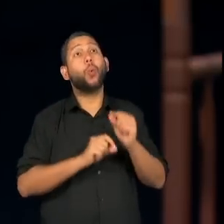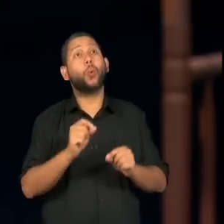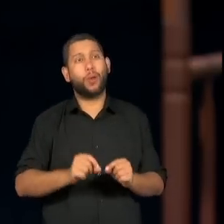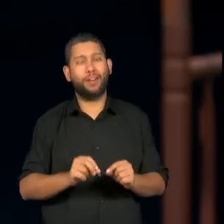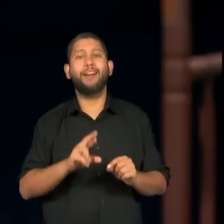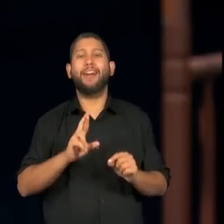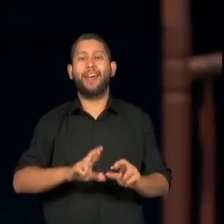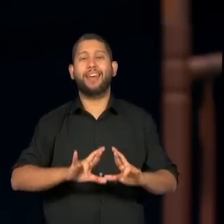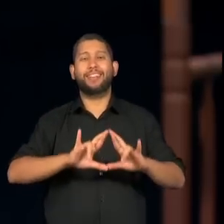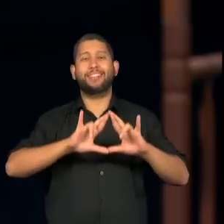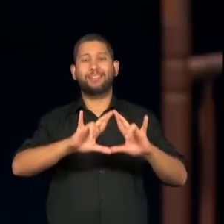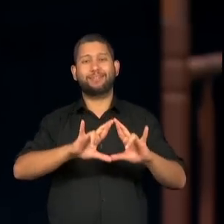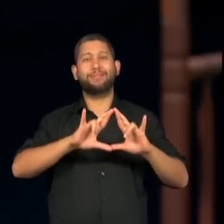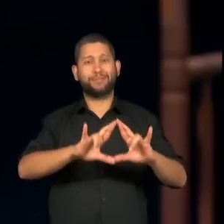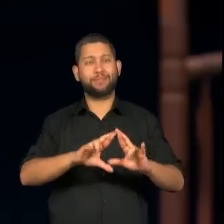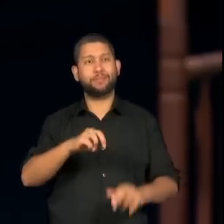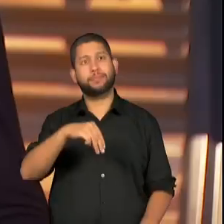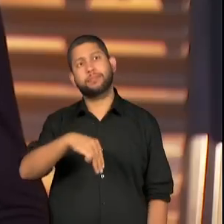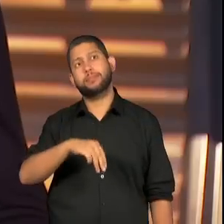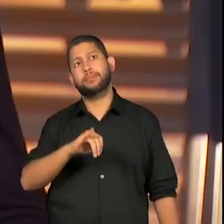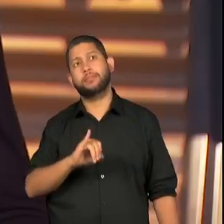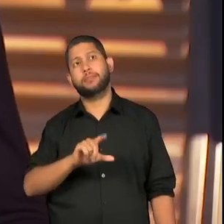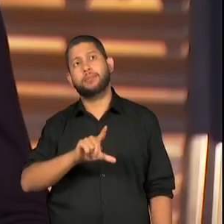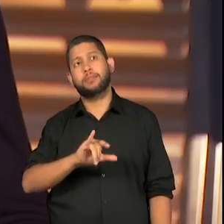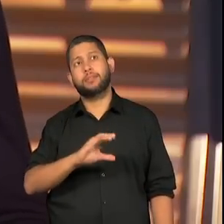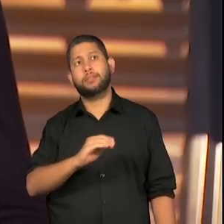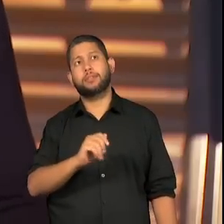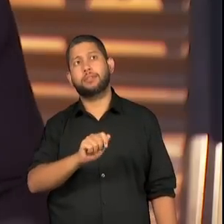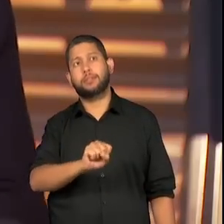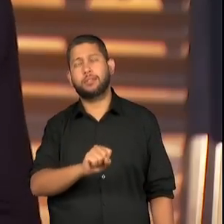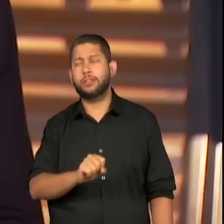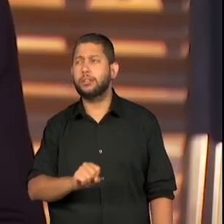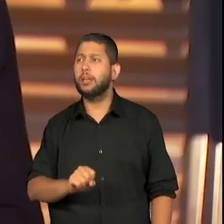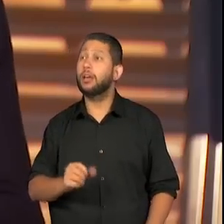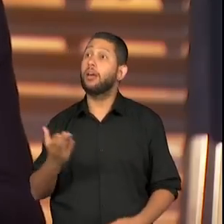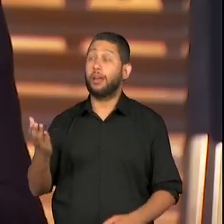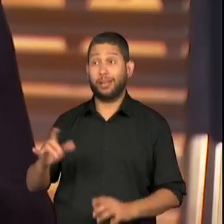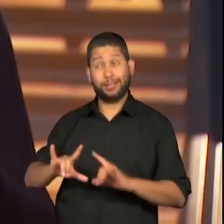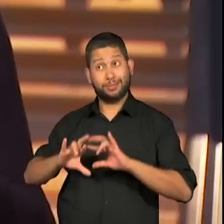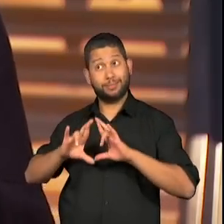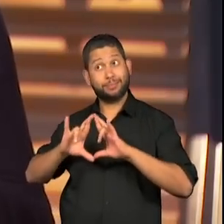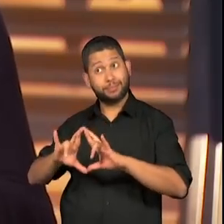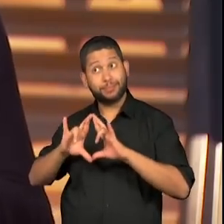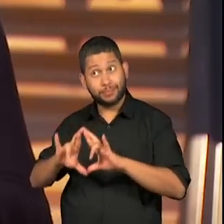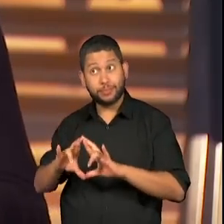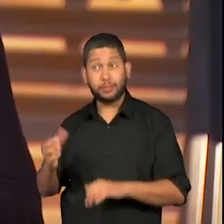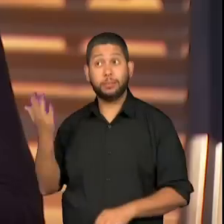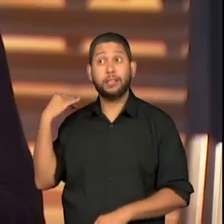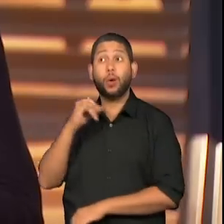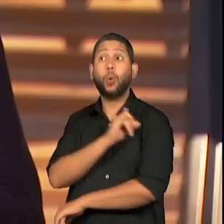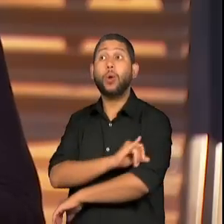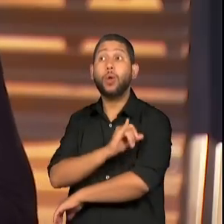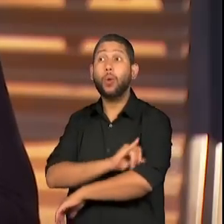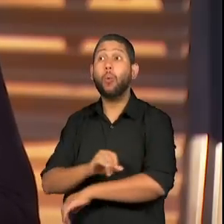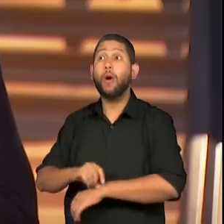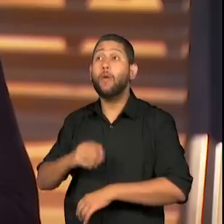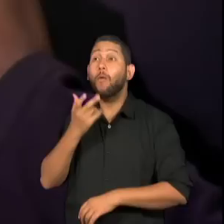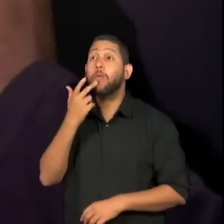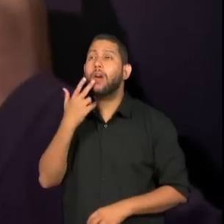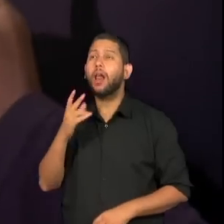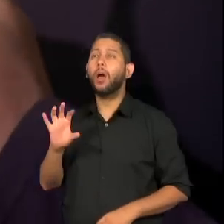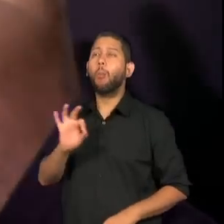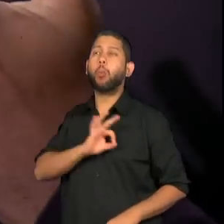milícias. Uhum. Quem são elas? Cara, as milícias, antigamente, no Rio de Janeiro, a gente chamava isso de polícia mineira.